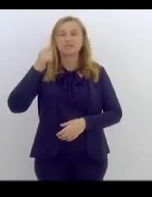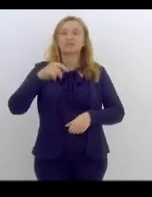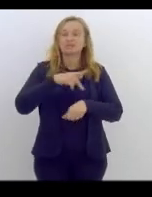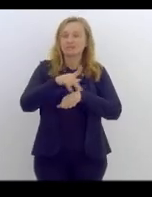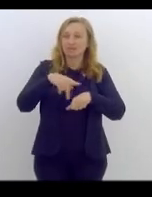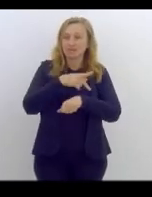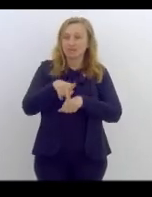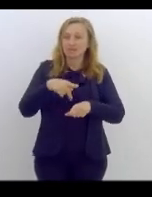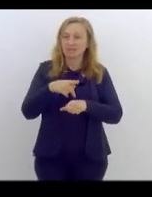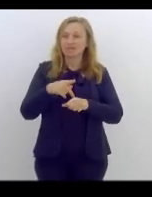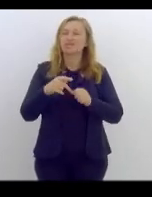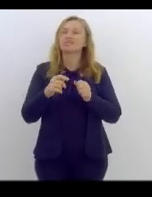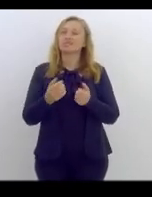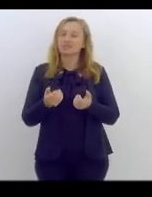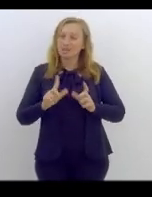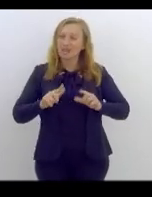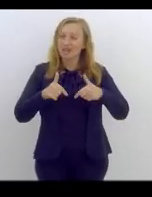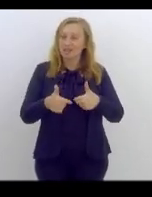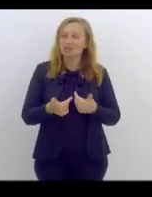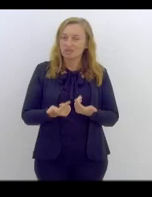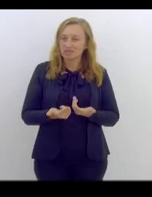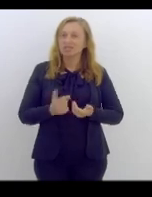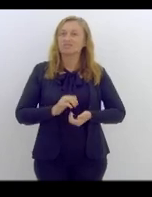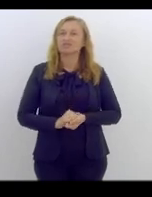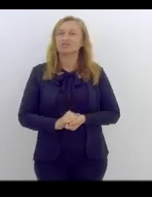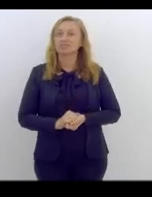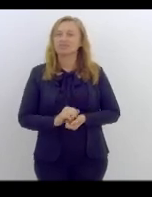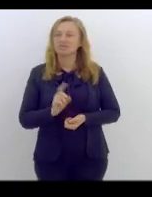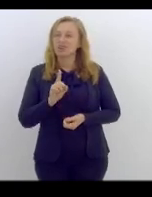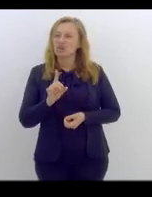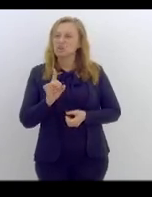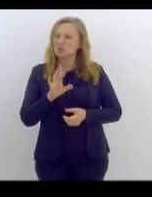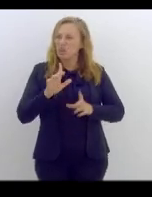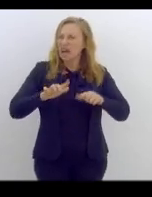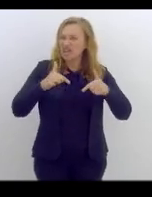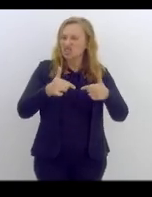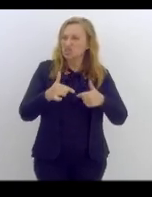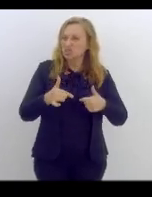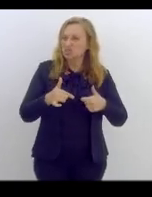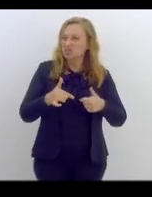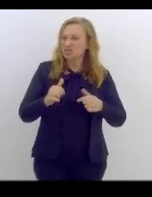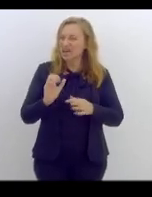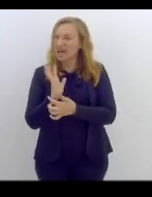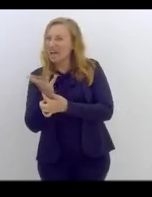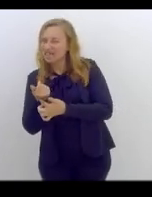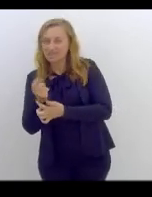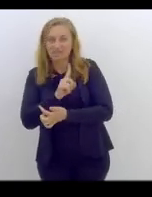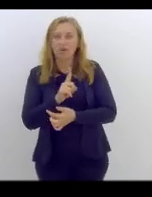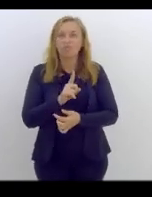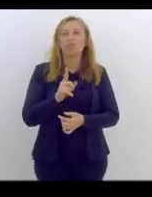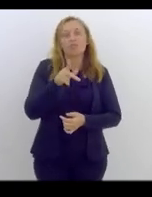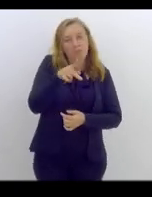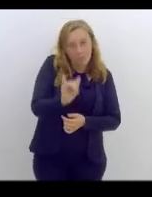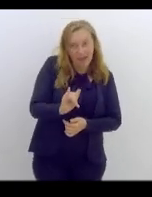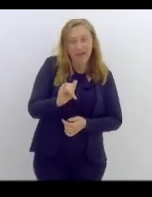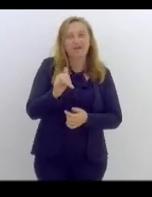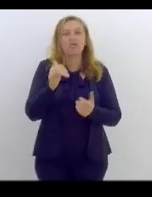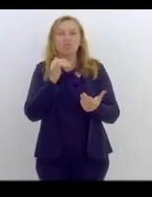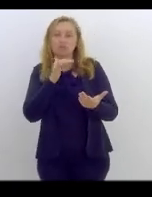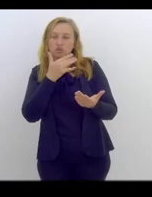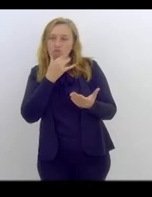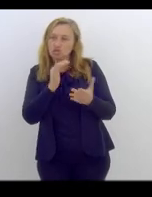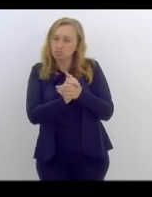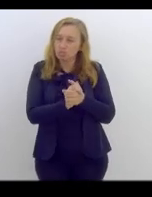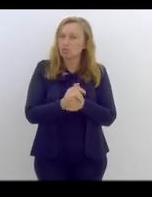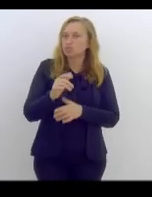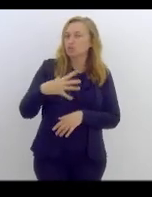Brilhou, onde encostou o dedo, ele brilhou muito. Mas ele não brilhou só na arte, ele brilhou como pai, como marido, como filho, como